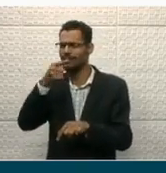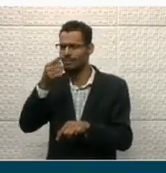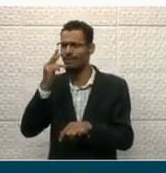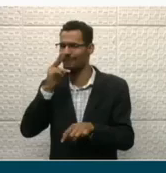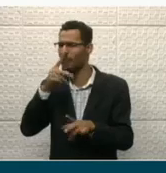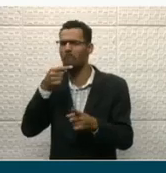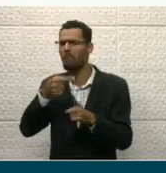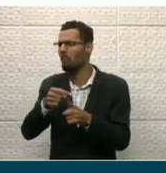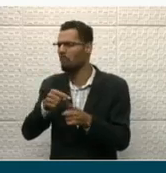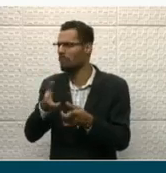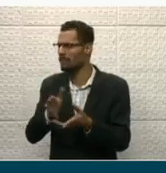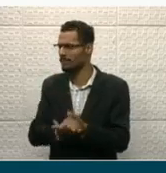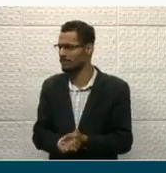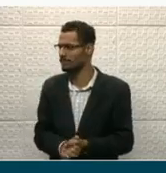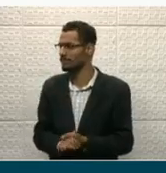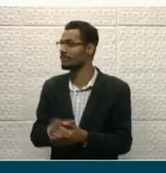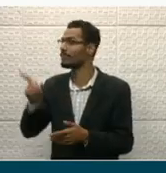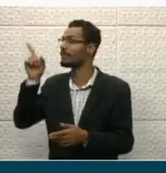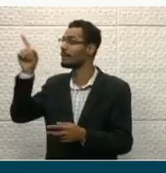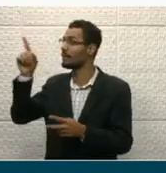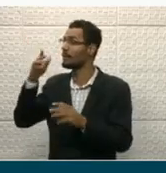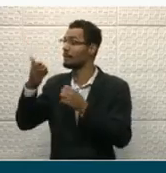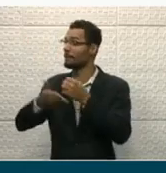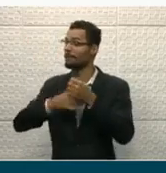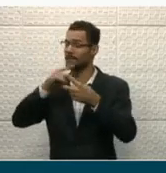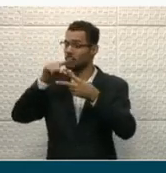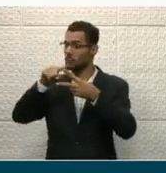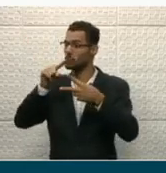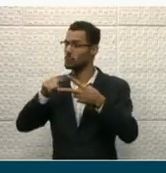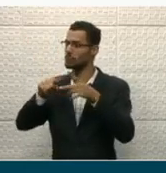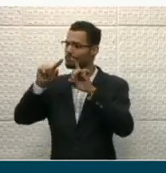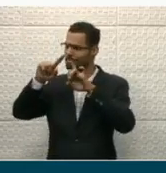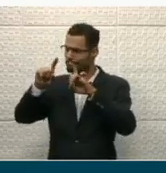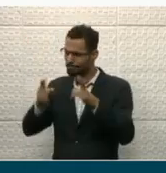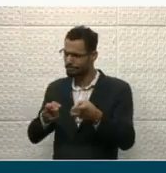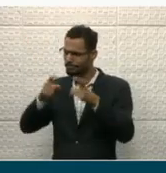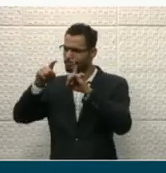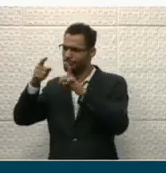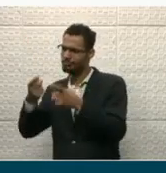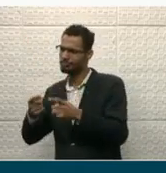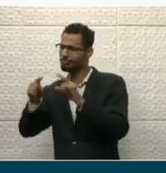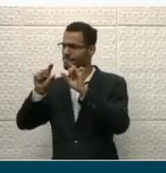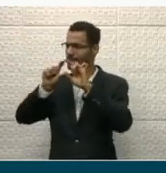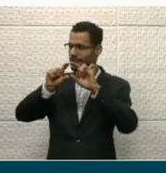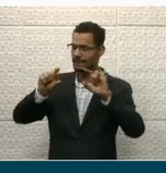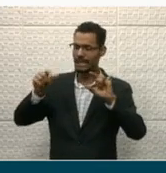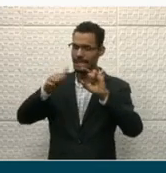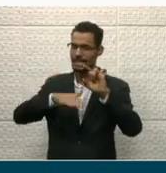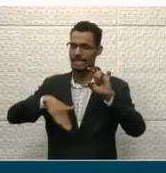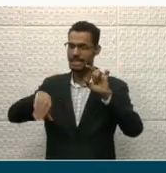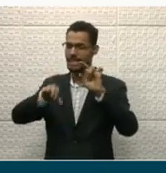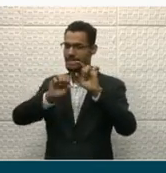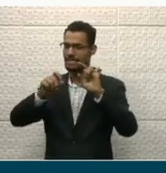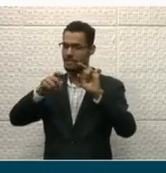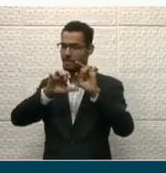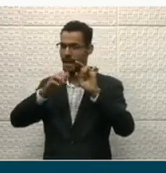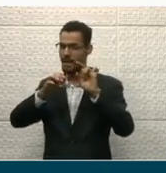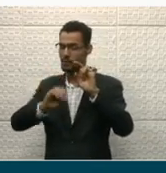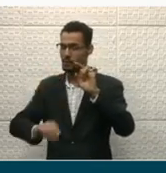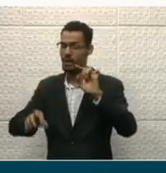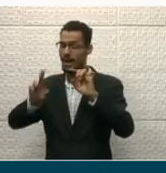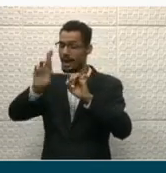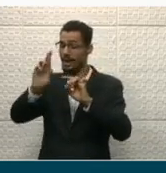porquê. Tendo essas duas bases, nós vamos analisar as dimensões dos espaços. Bom, a dimensão